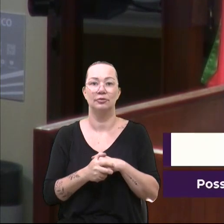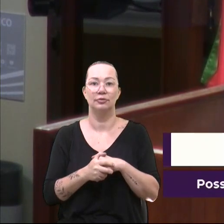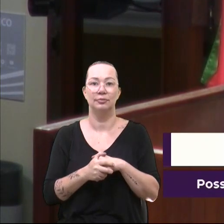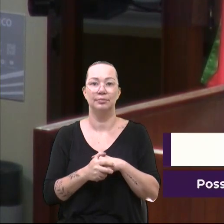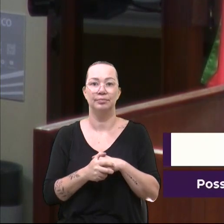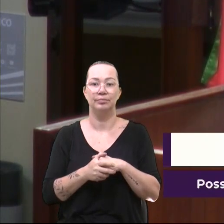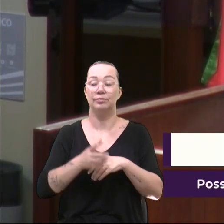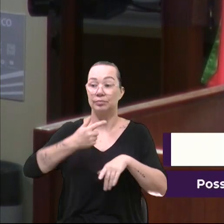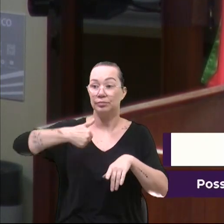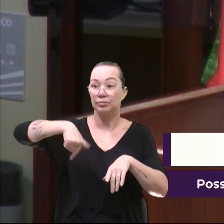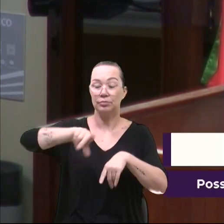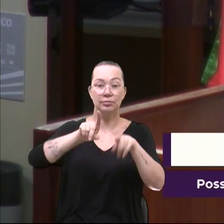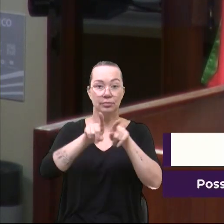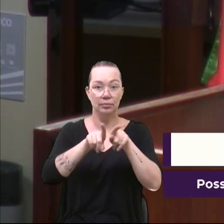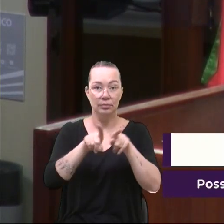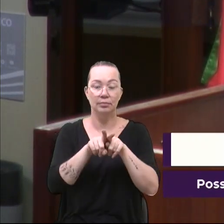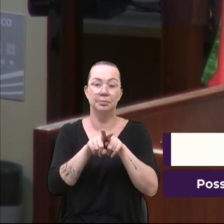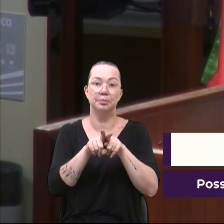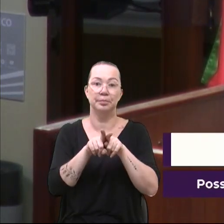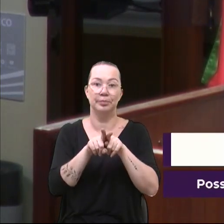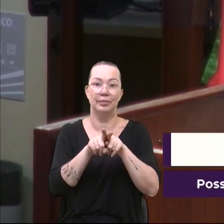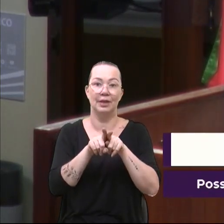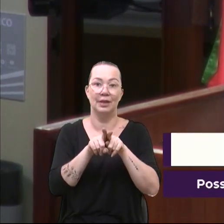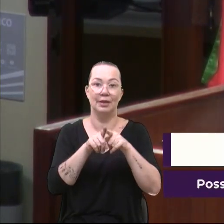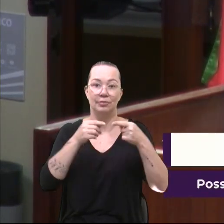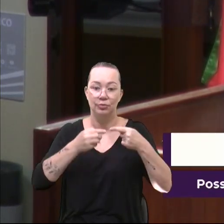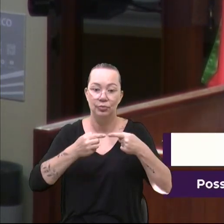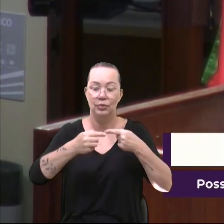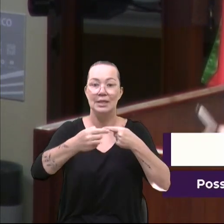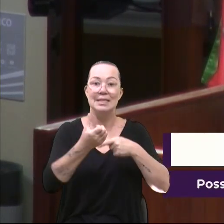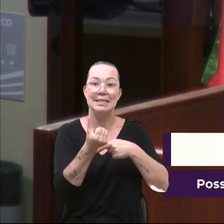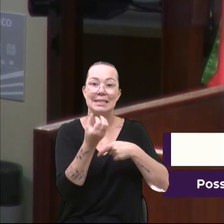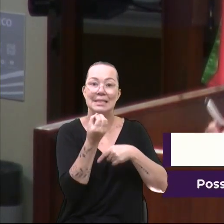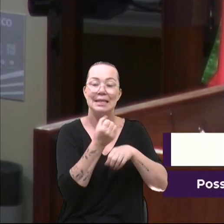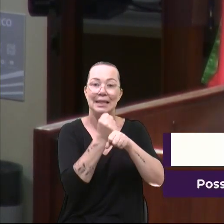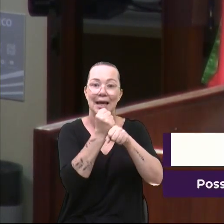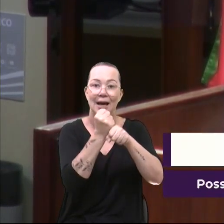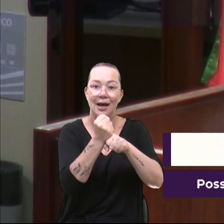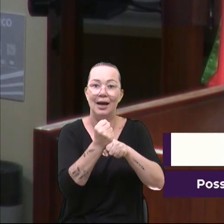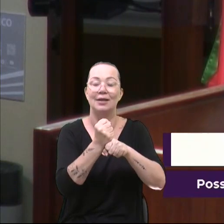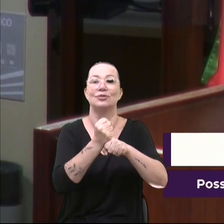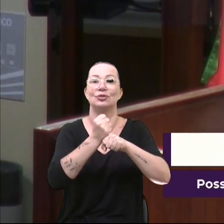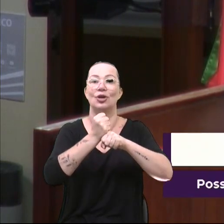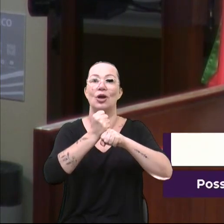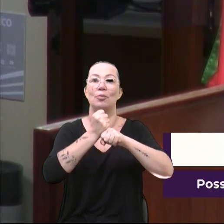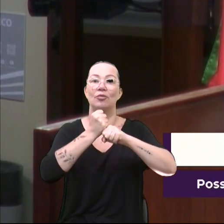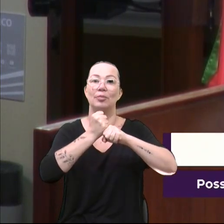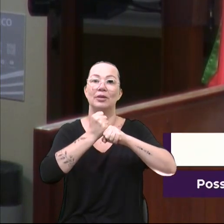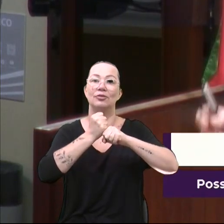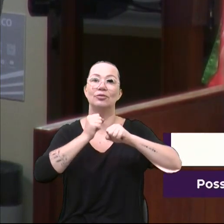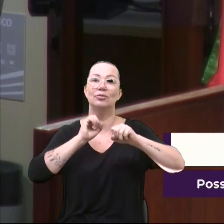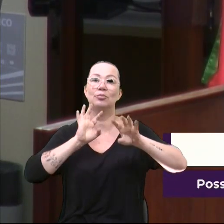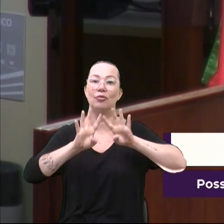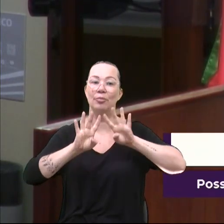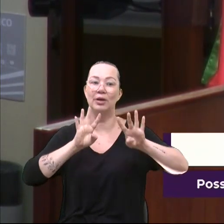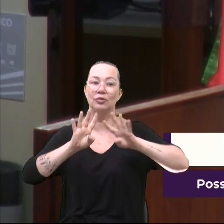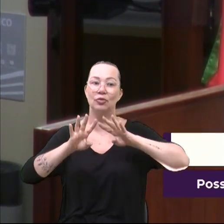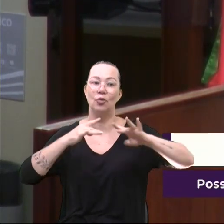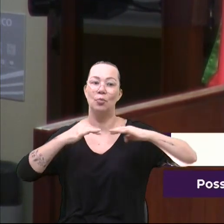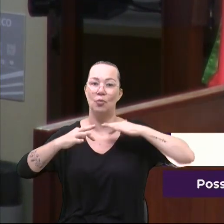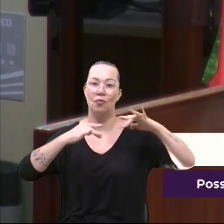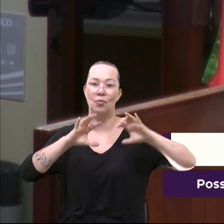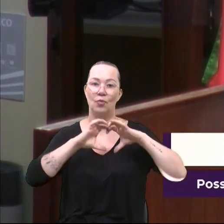Estivemos lançando os 60 anos do movimento comunitário. Quero saudar o Valdir Walter, que está aí.